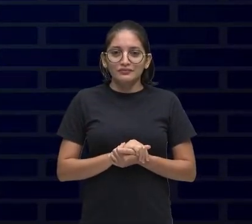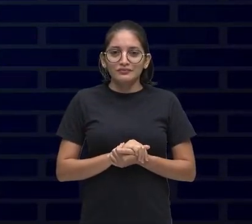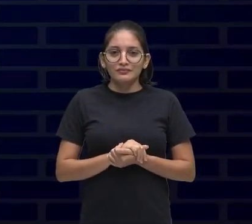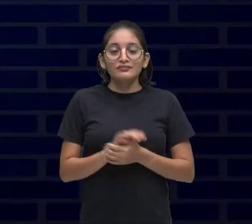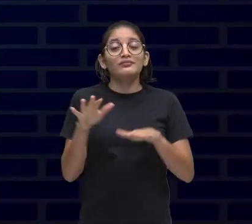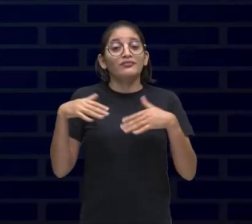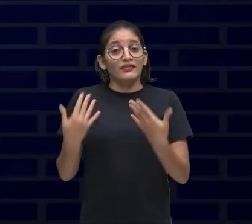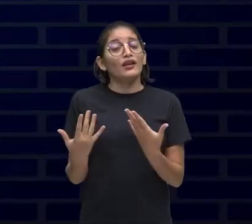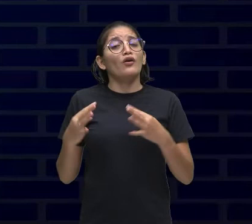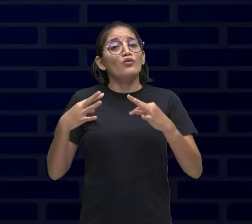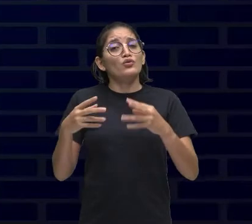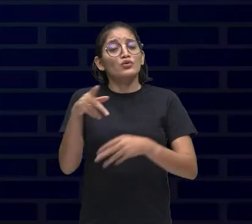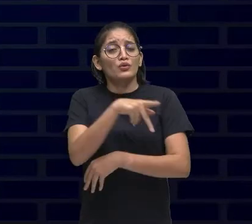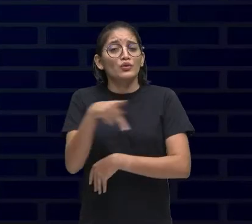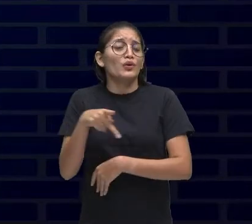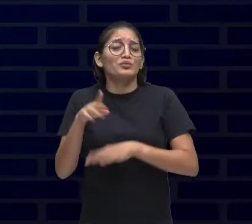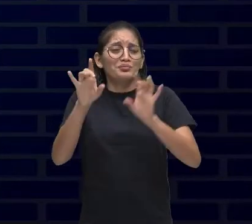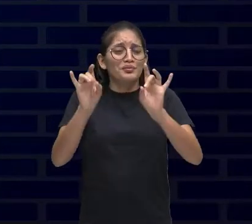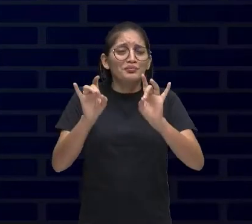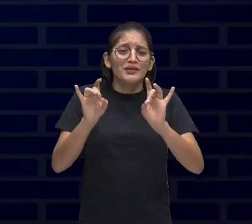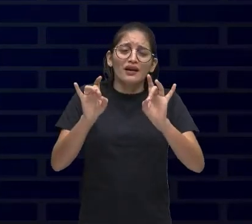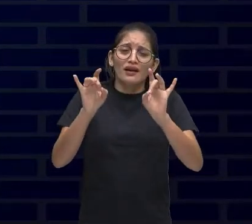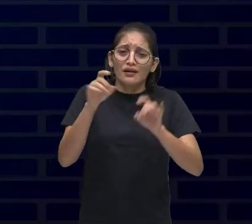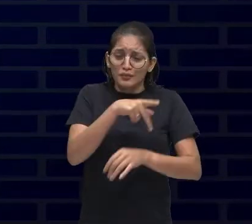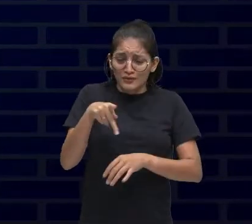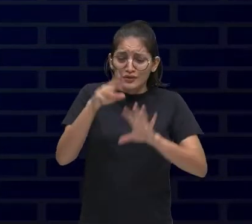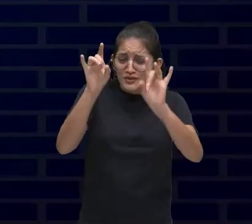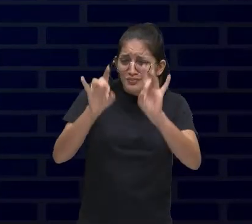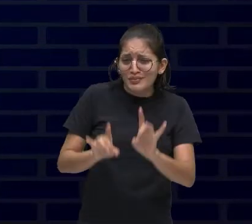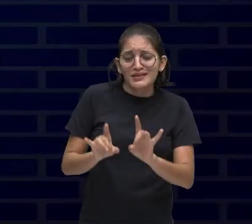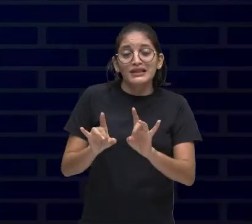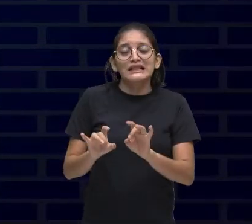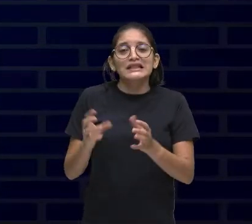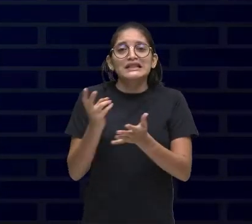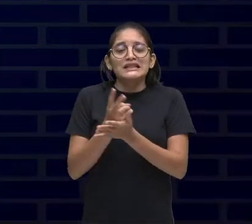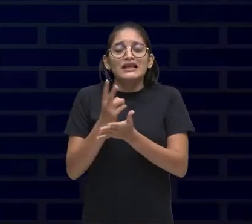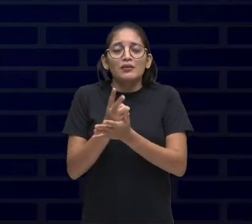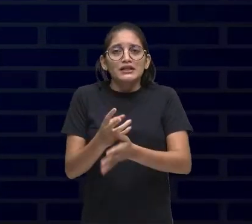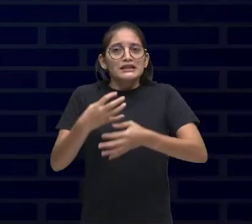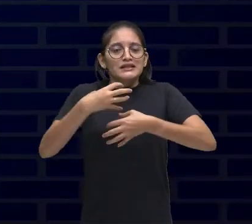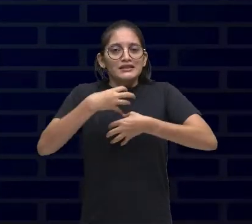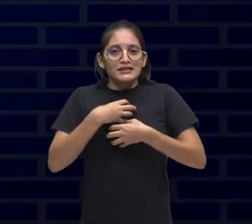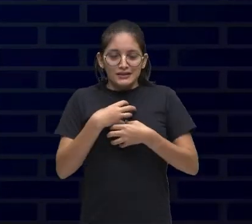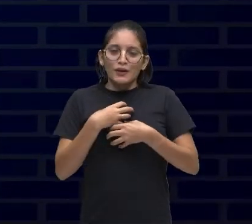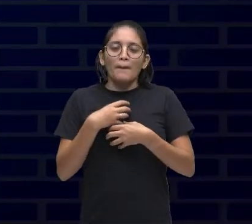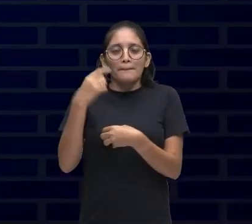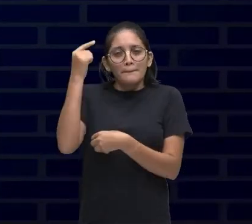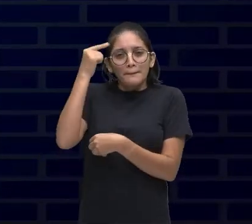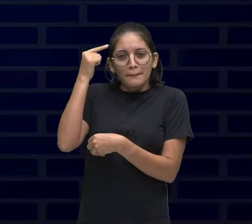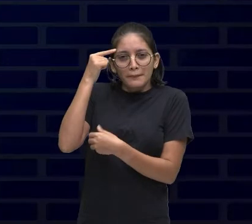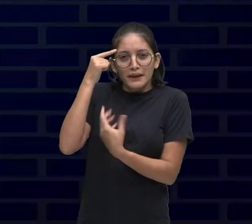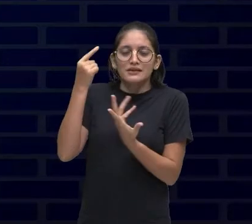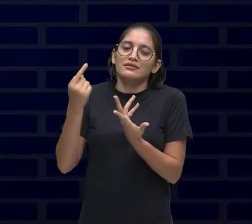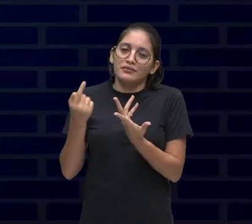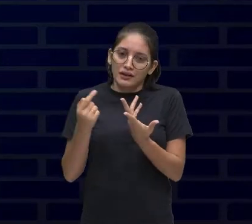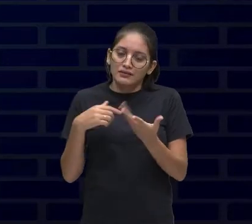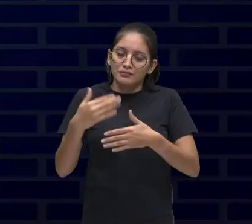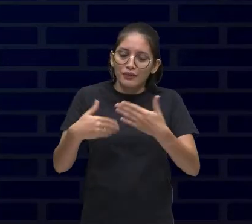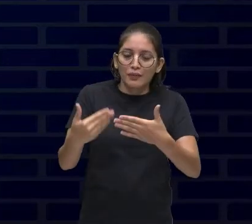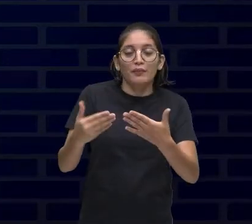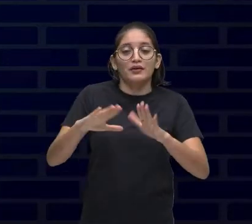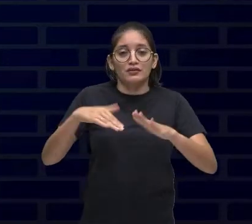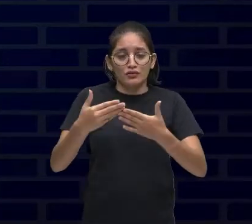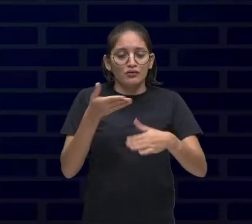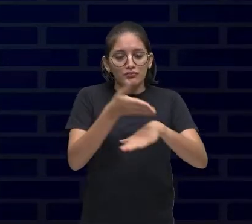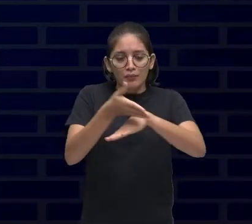Então, todos os professores são especiais, eles sempre nos marcam em nossas trajetórias, em nossas escolas, por onde a gente passa.